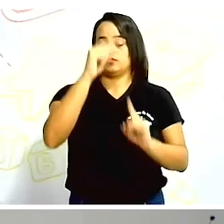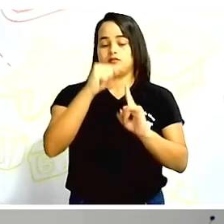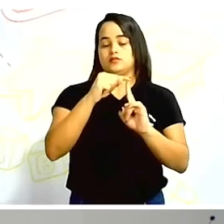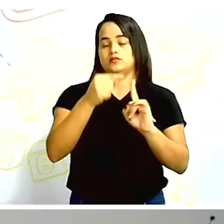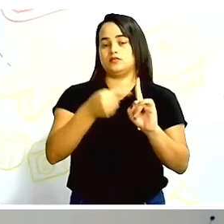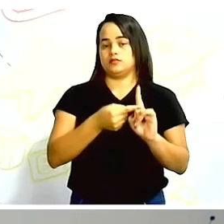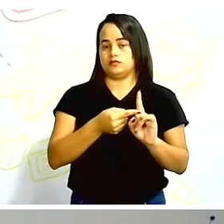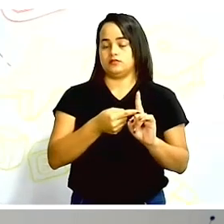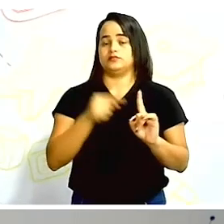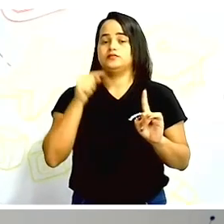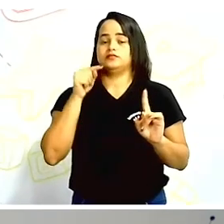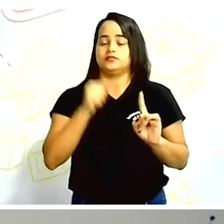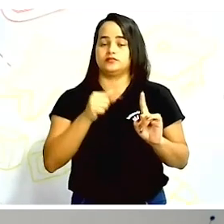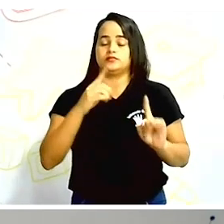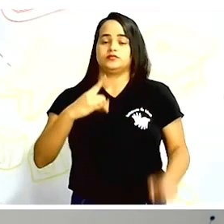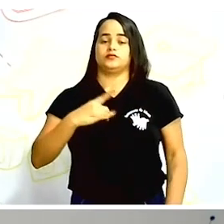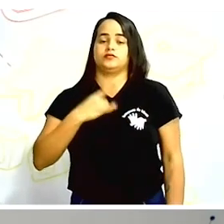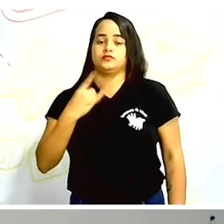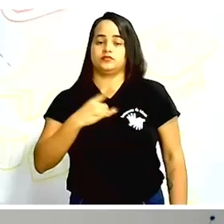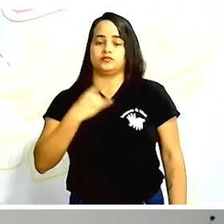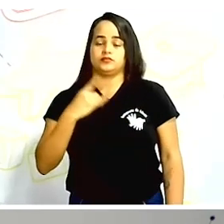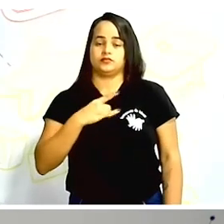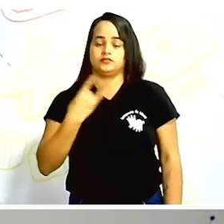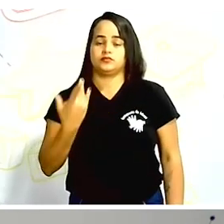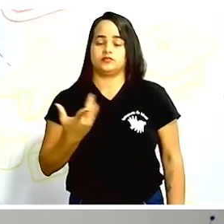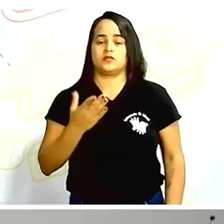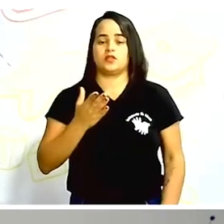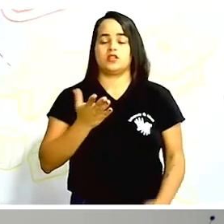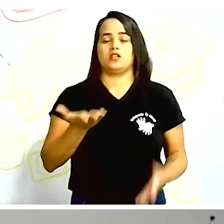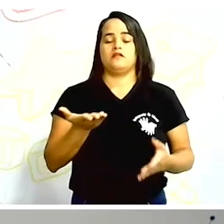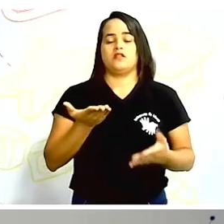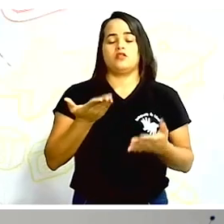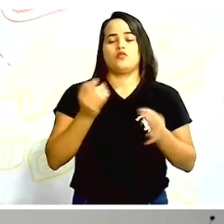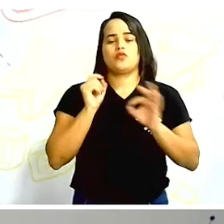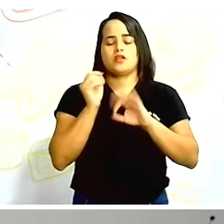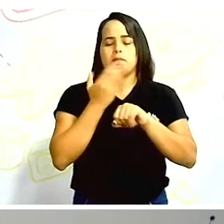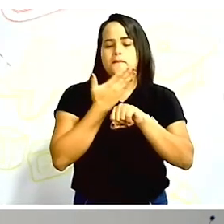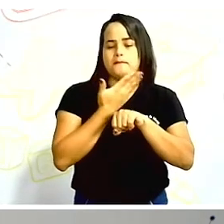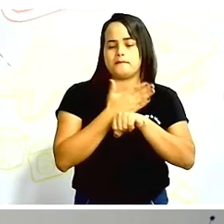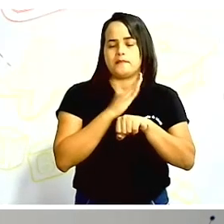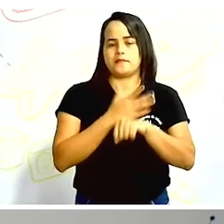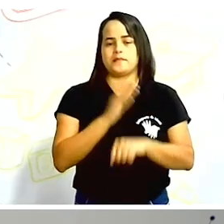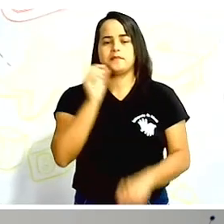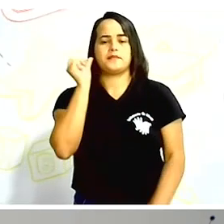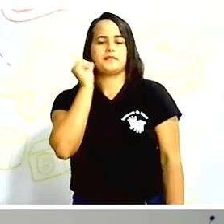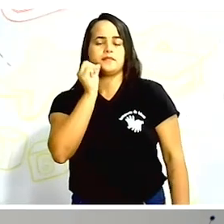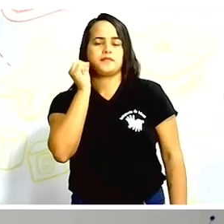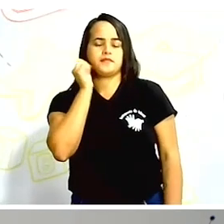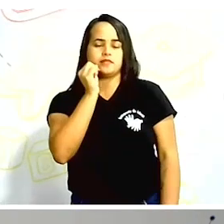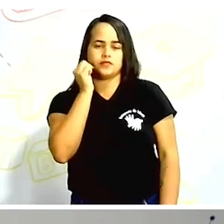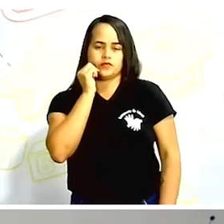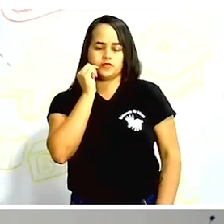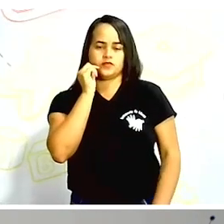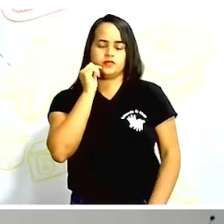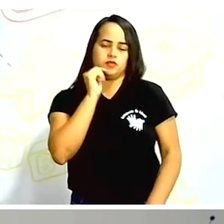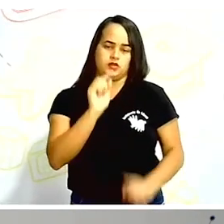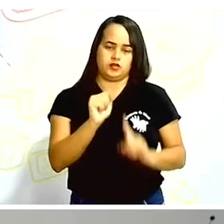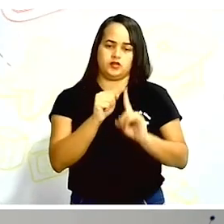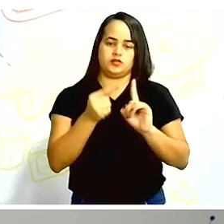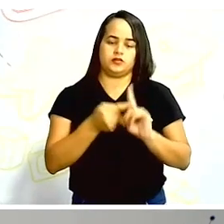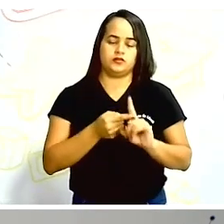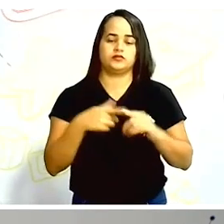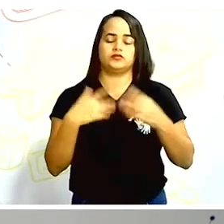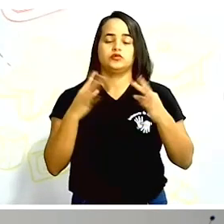Então, ó, a progesterona vai preparar a mulher para a sua gravidez, agindo em todo o seu corpo. Então,